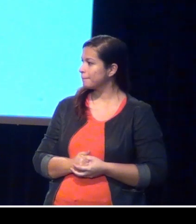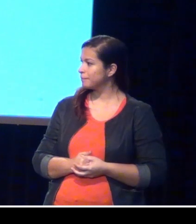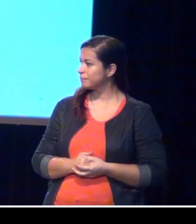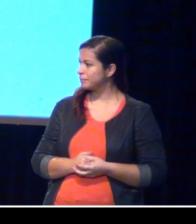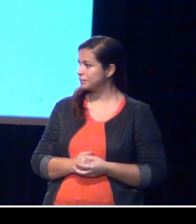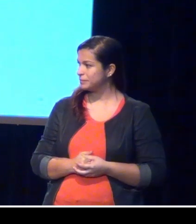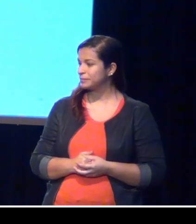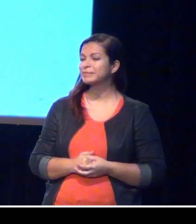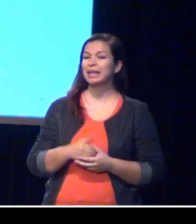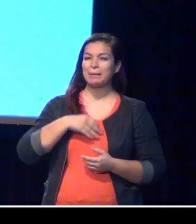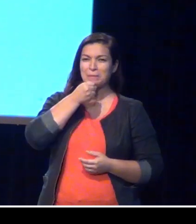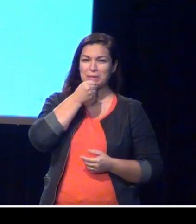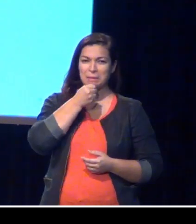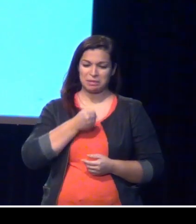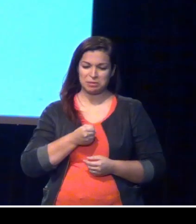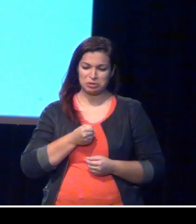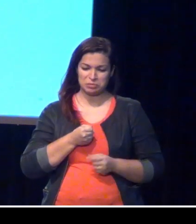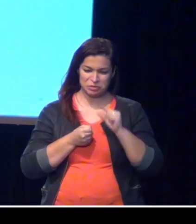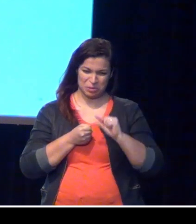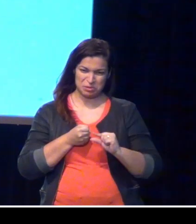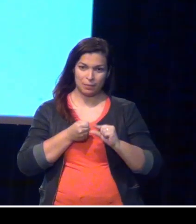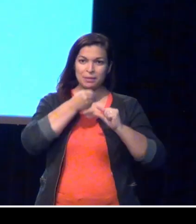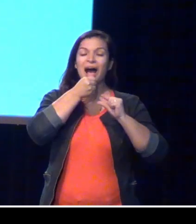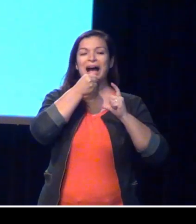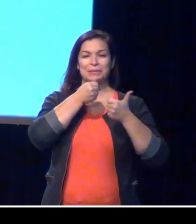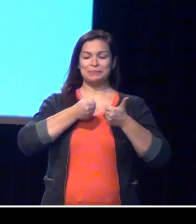Problemas da tecnologia, né?